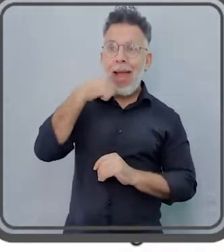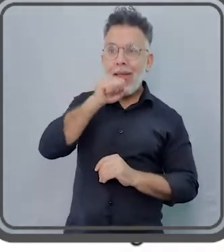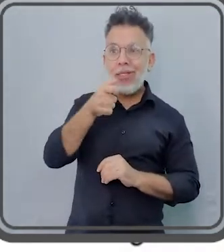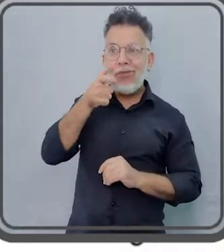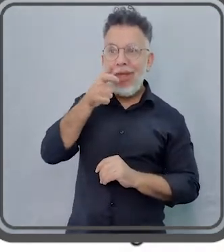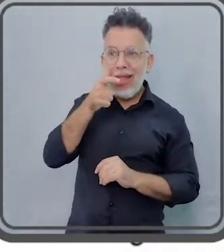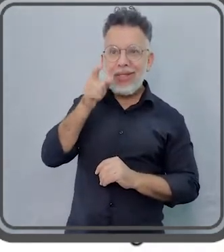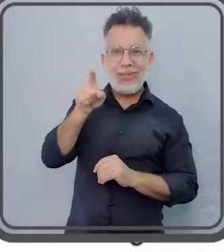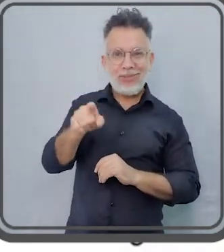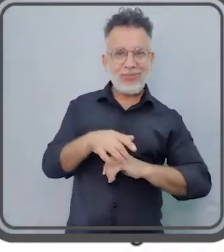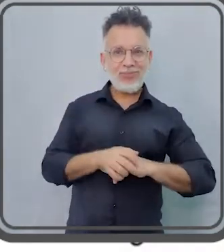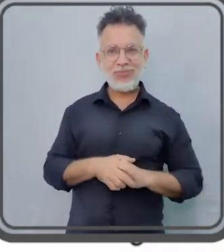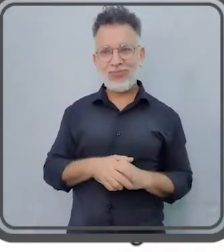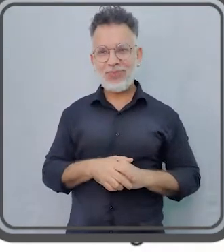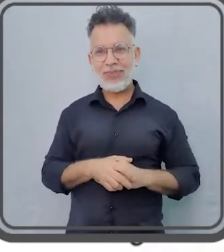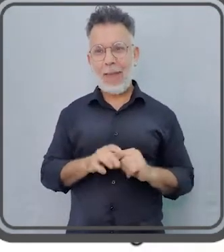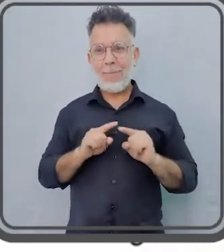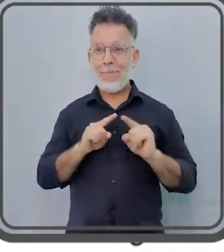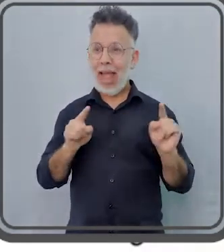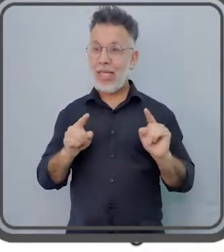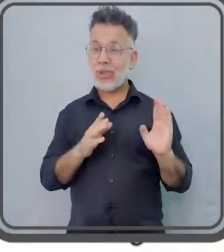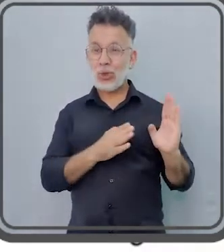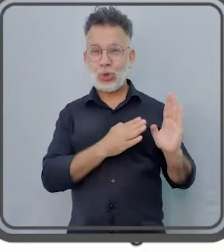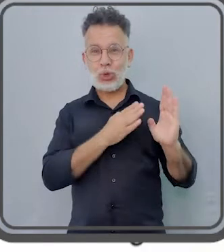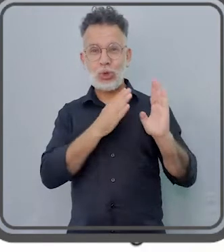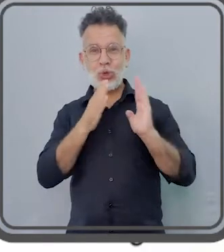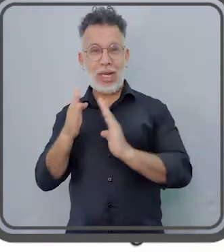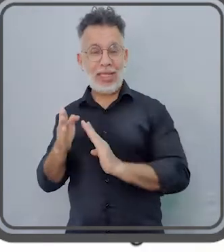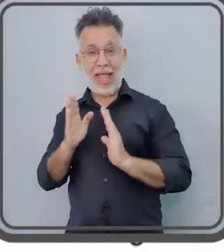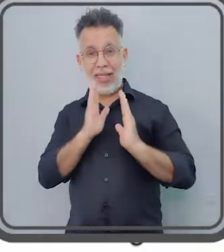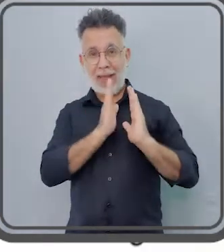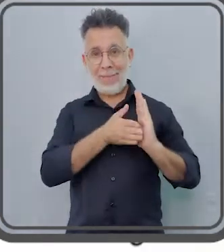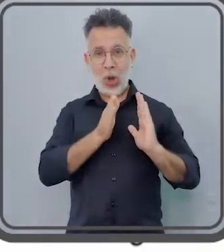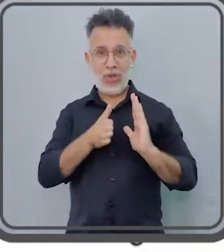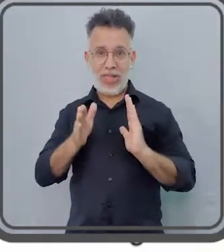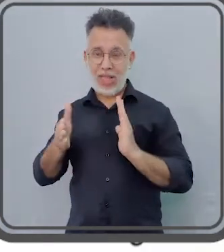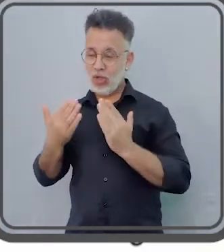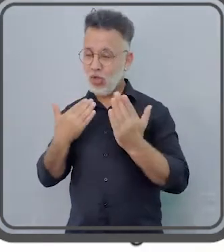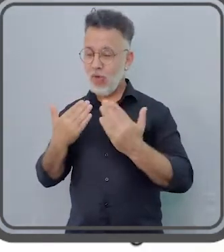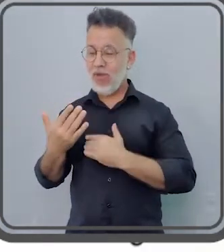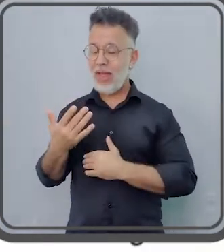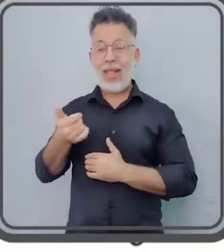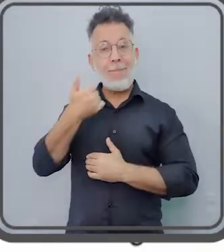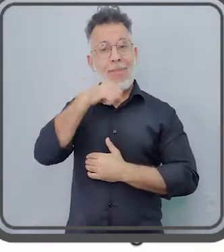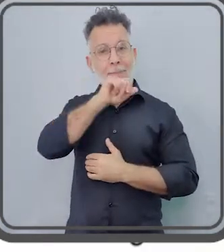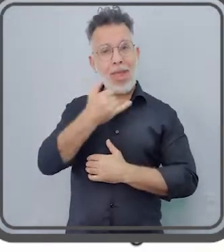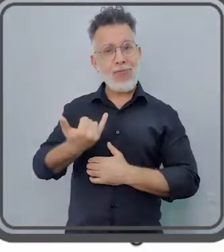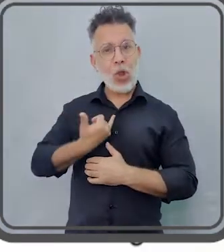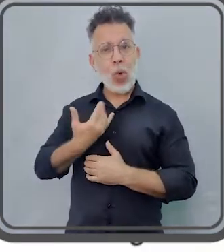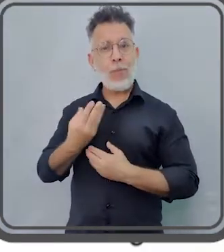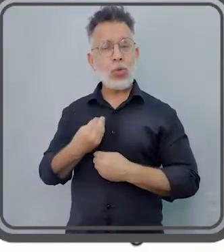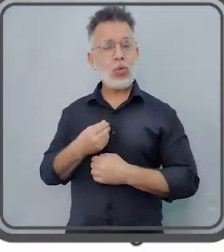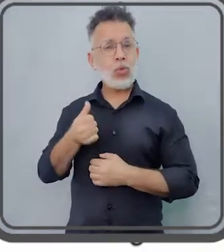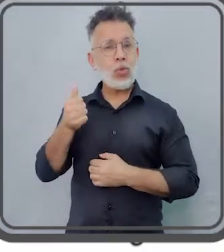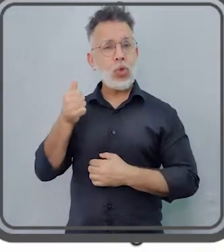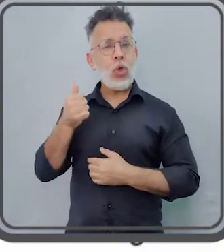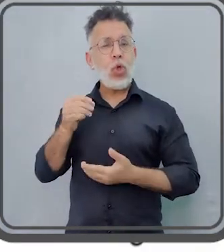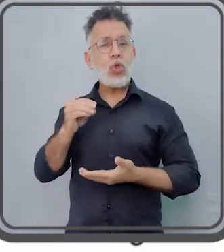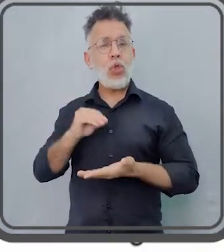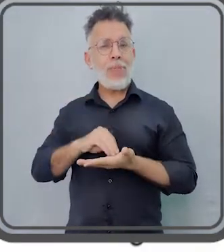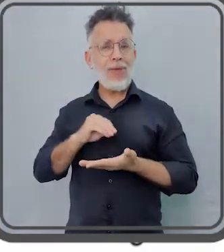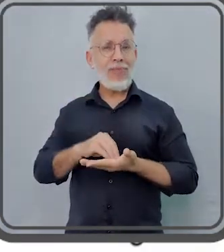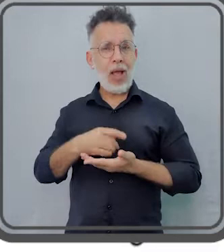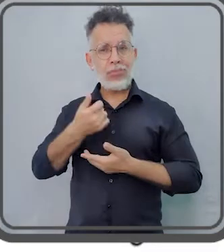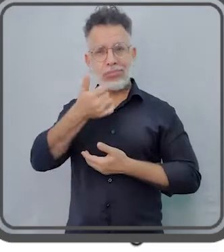Mas durante esse processo de conversa, ela me falou muito sobre a menopausa dela. E aí, é